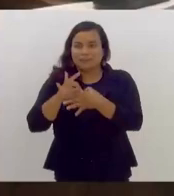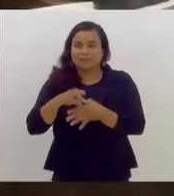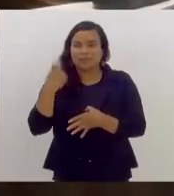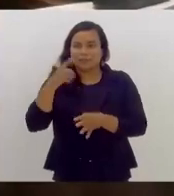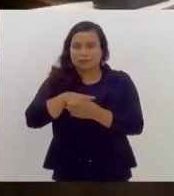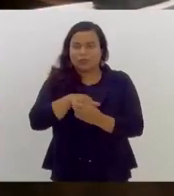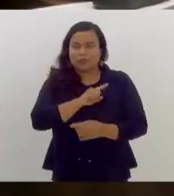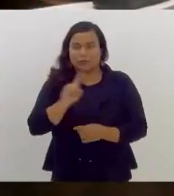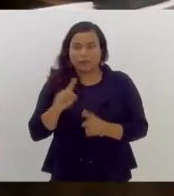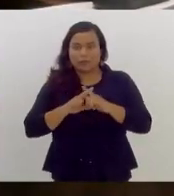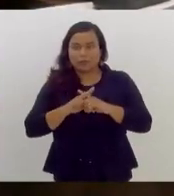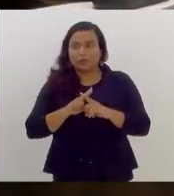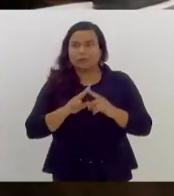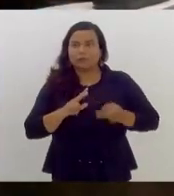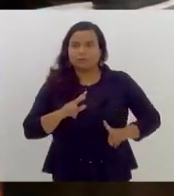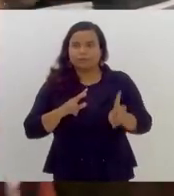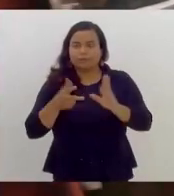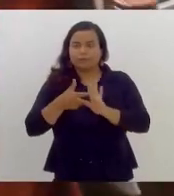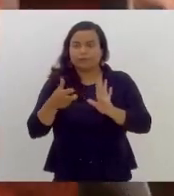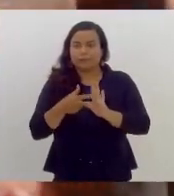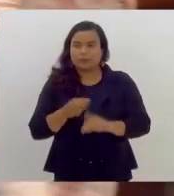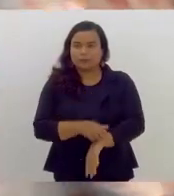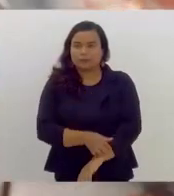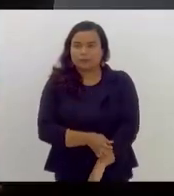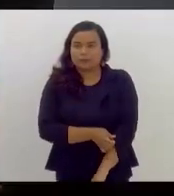não pela manutenção dos vetos.